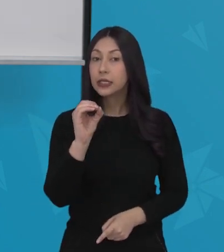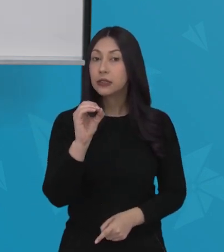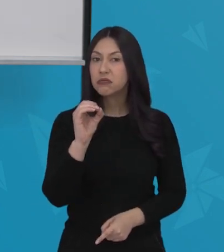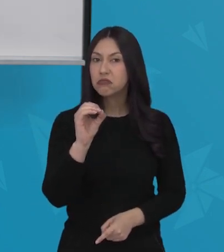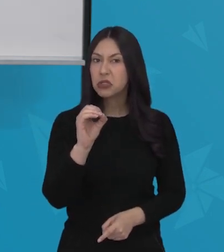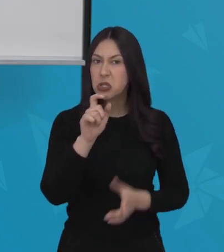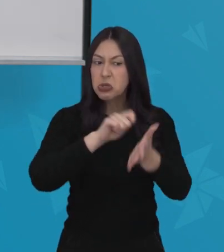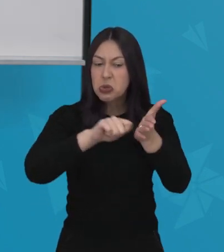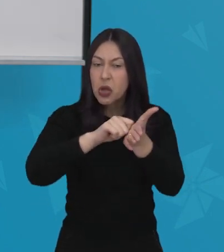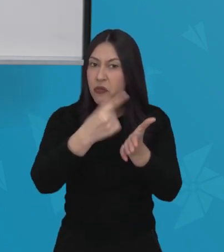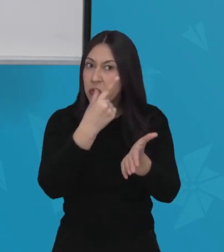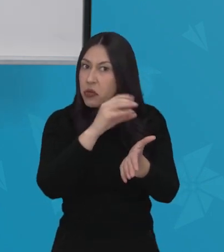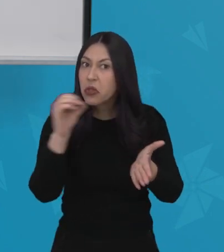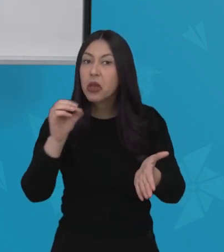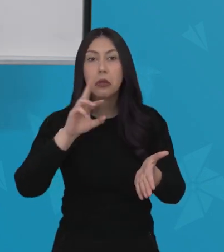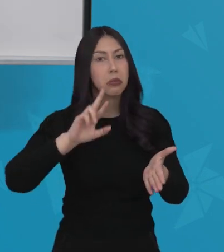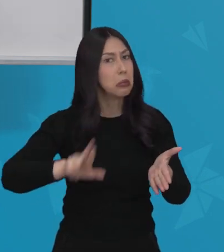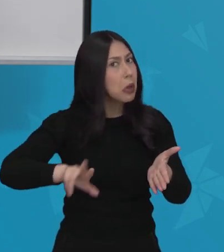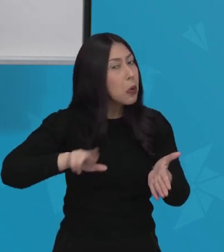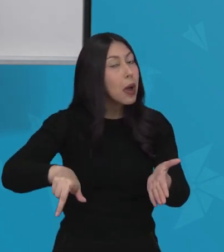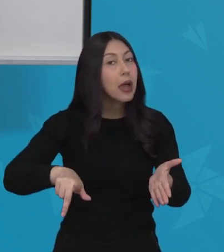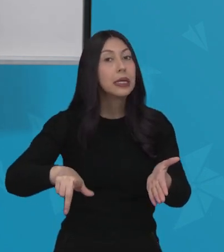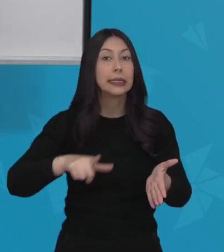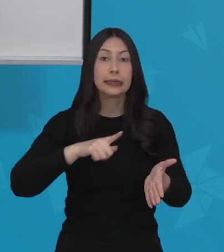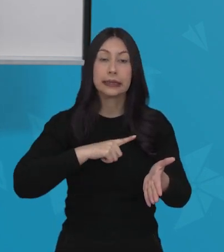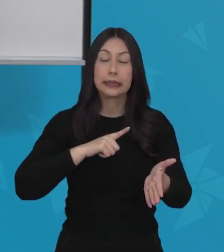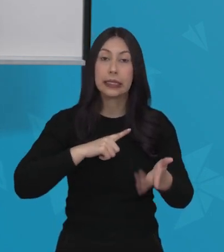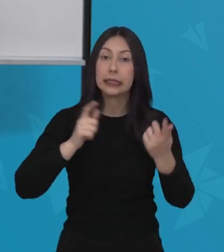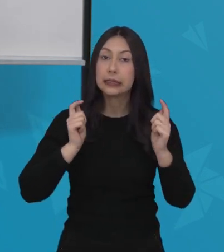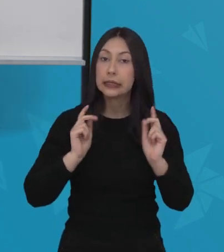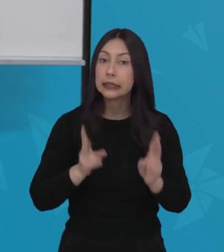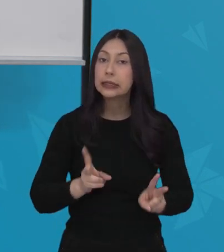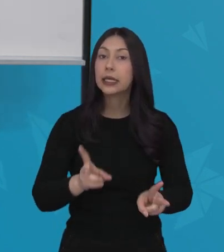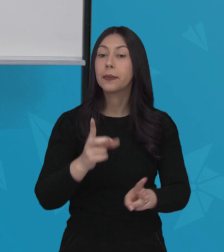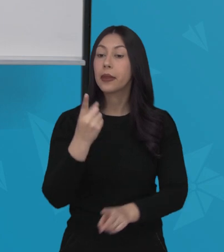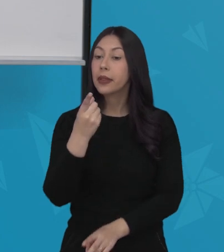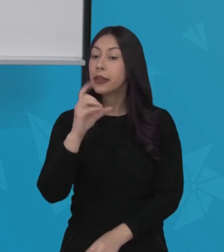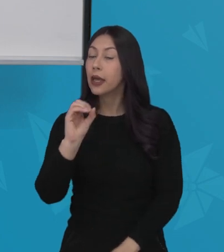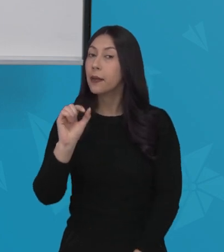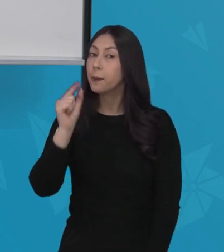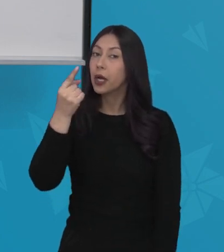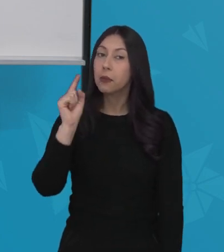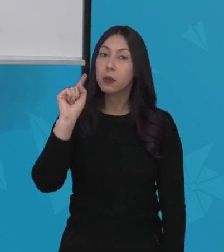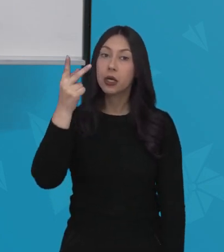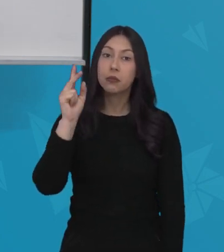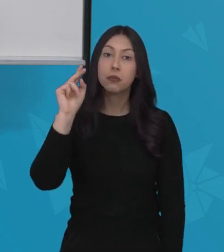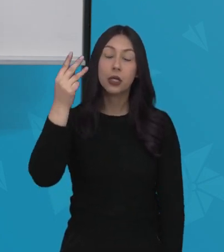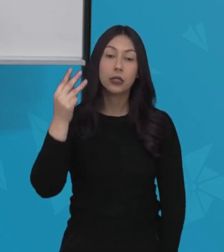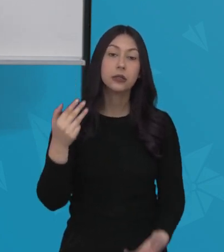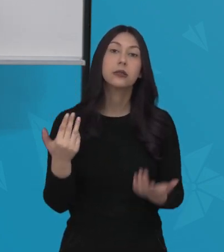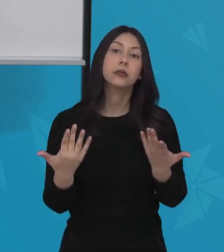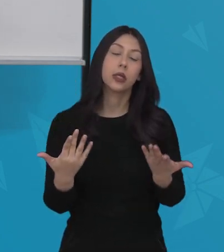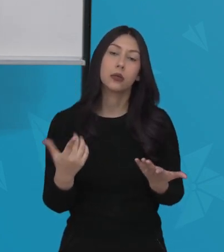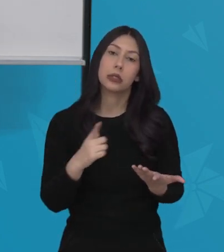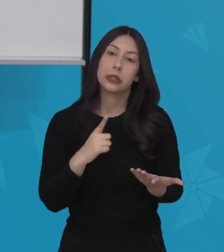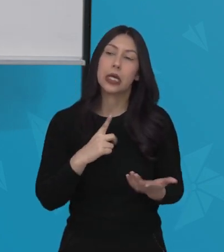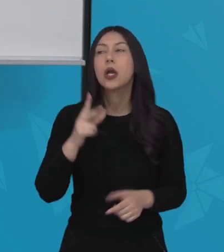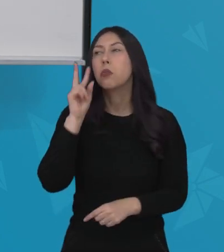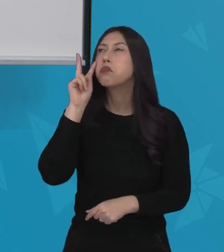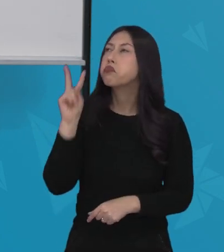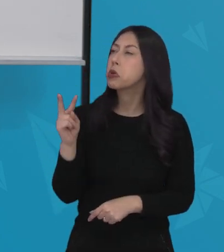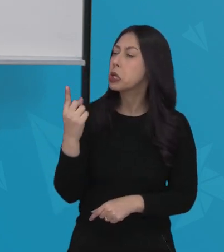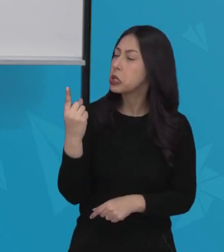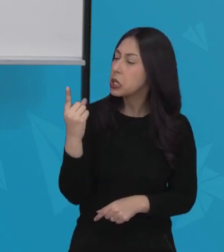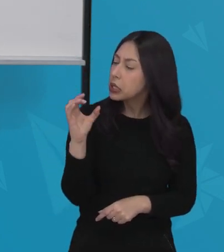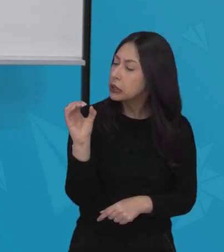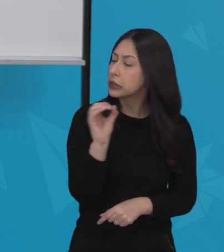papo que a gente teve agora há pouco sobre as potências de base 10. Esse meu 100 é o meu 10 vezes 10. A gente tem dois zeros aqui.